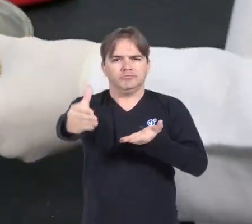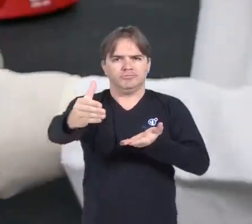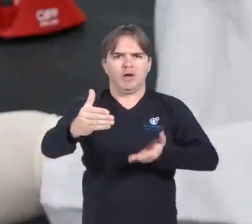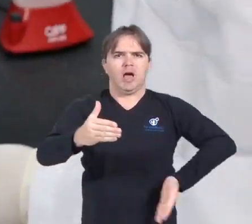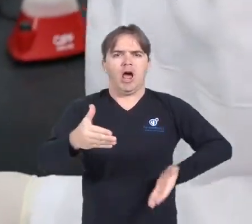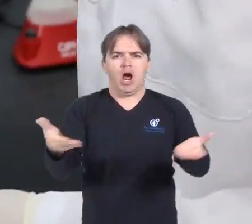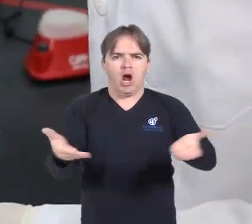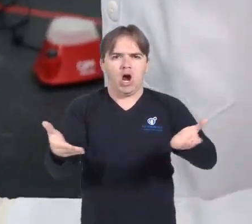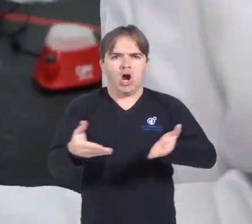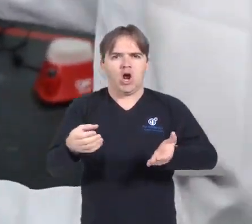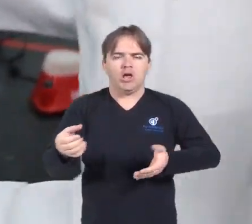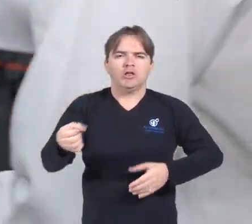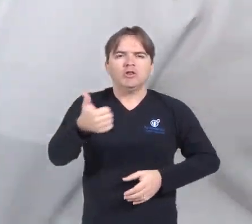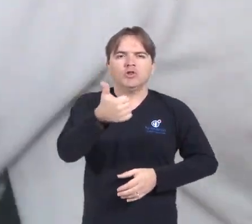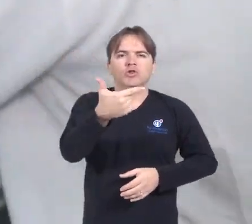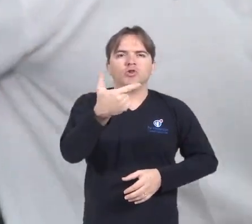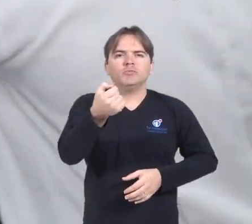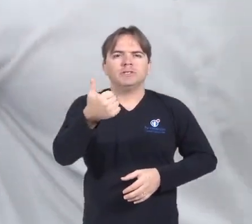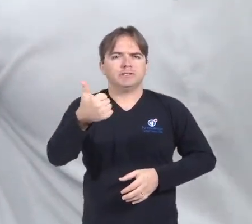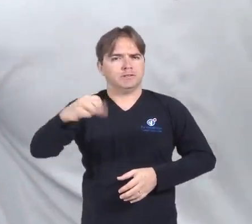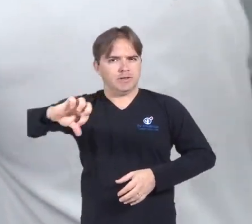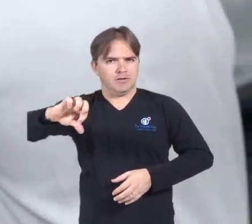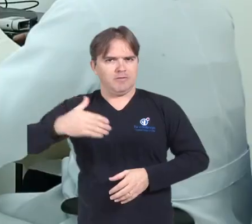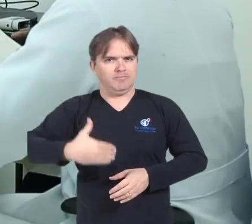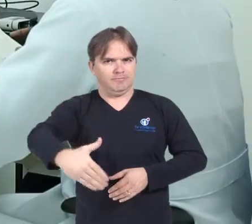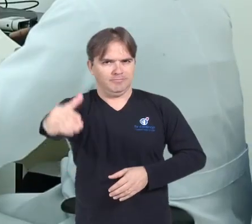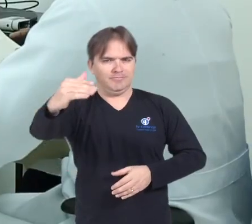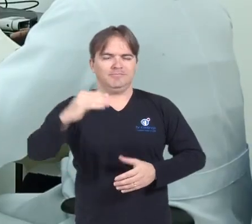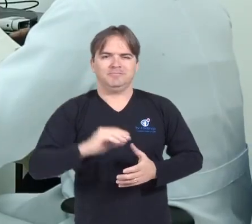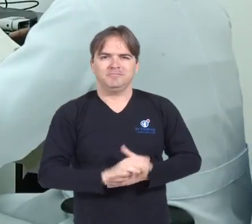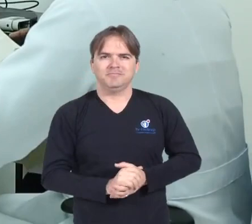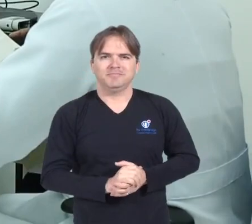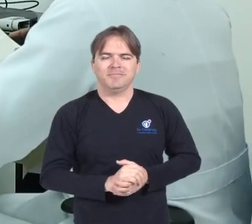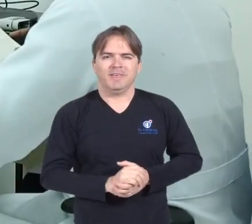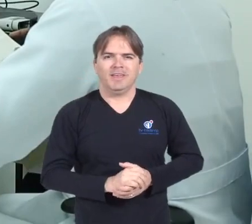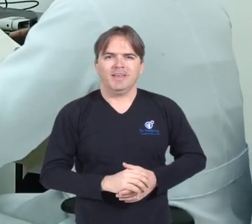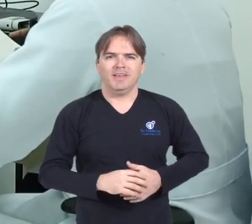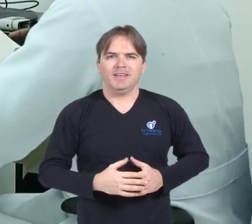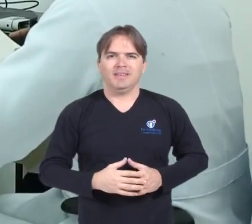da instituição terão início em 2019.